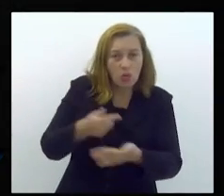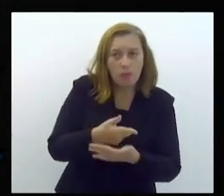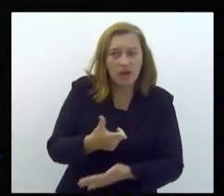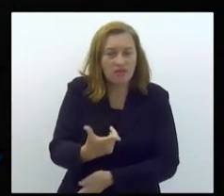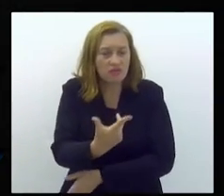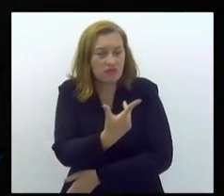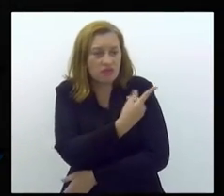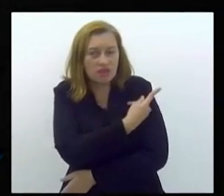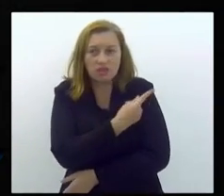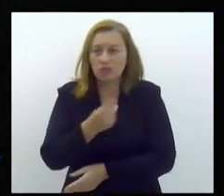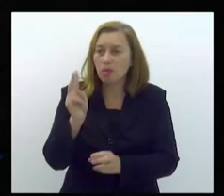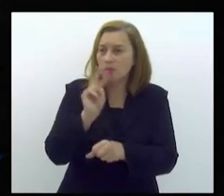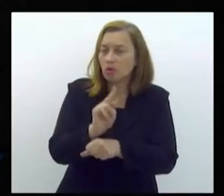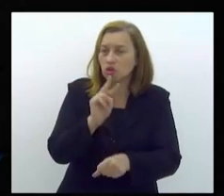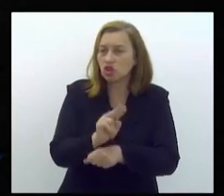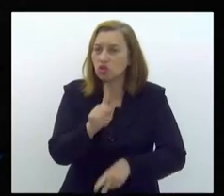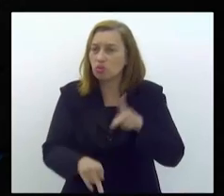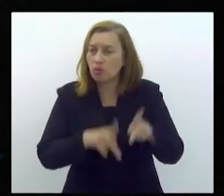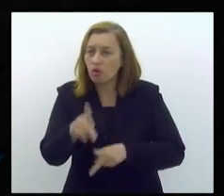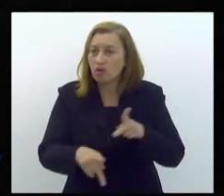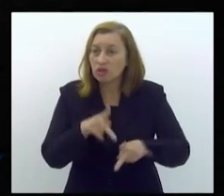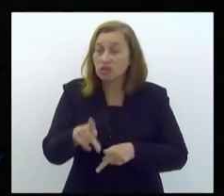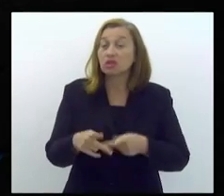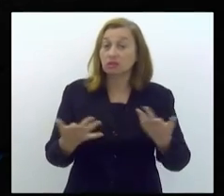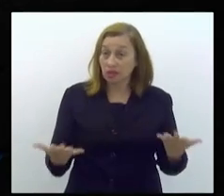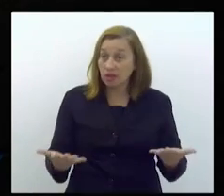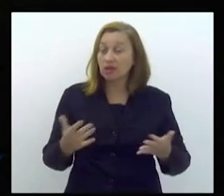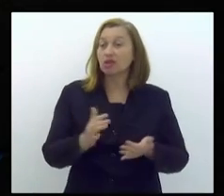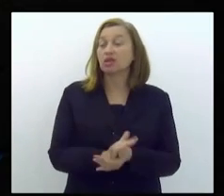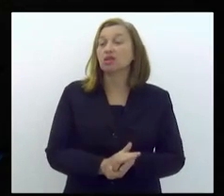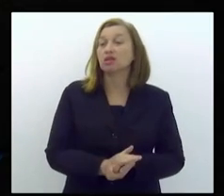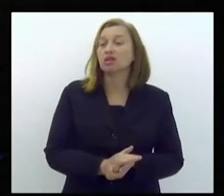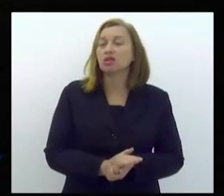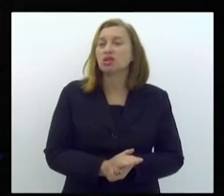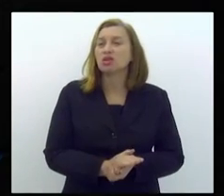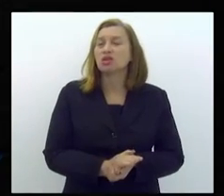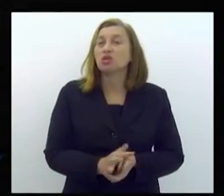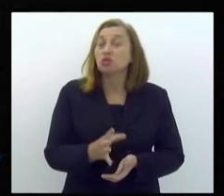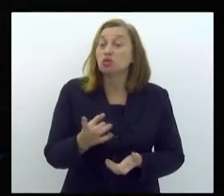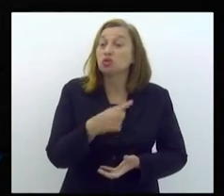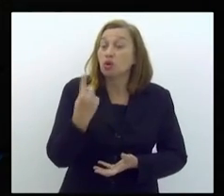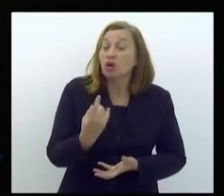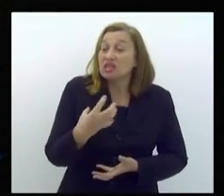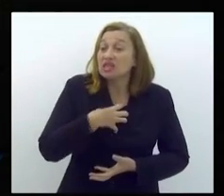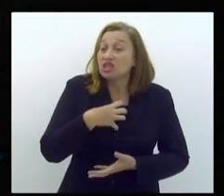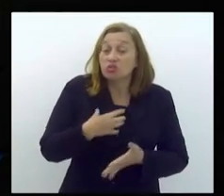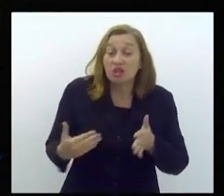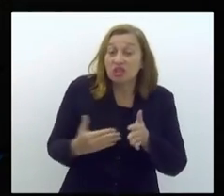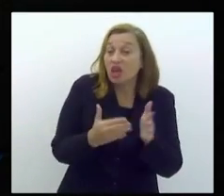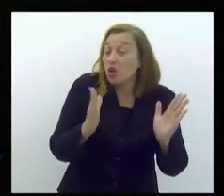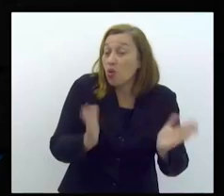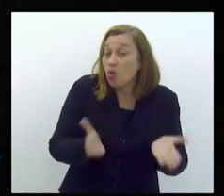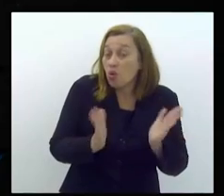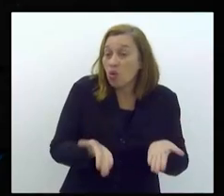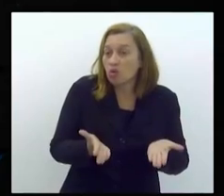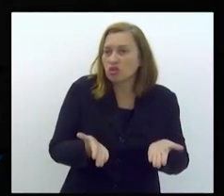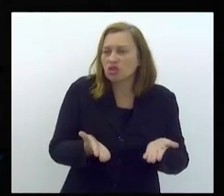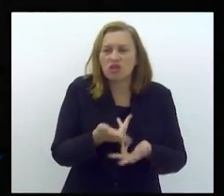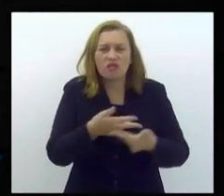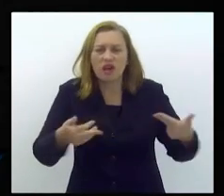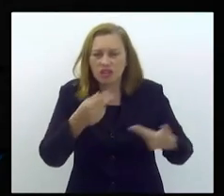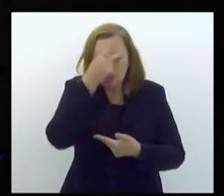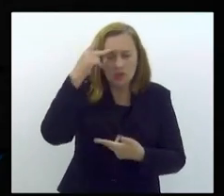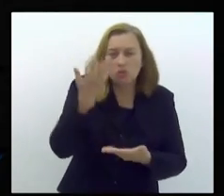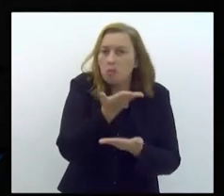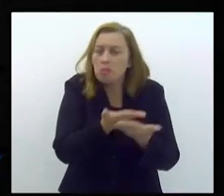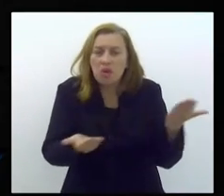o nosso povo as consequências econômicas ainda são sentidas até os dias de hoje muita gente que perdeu o emprego